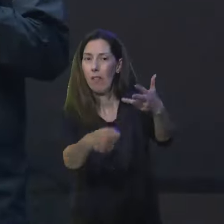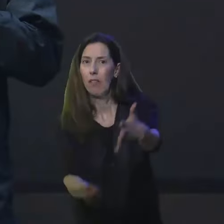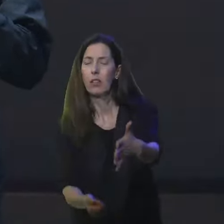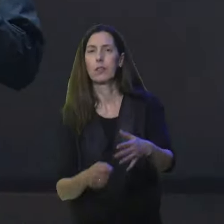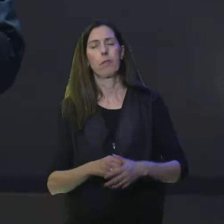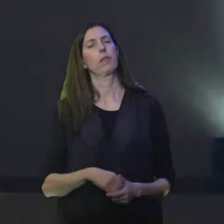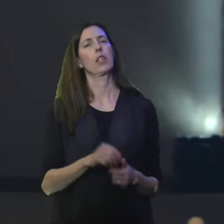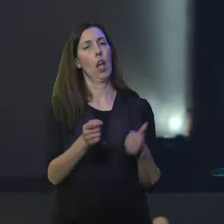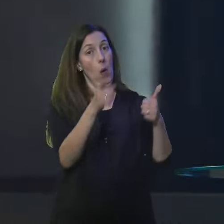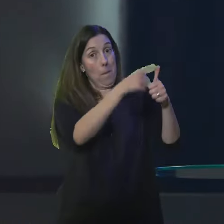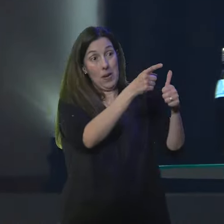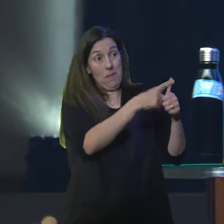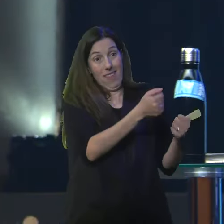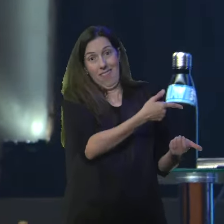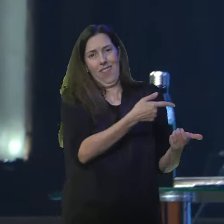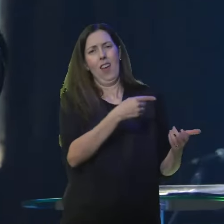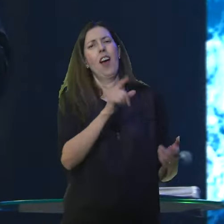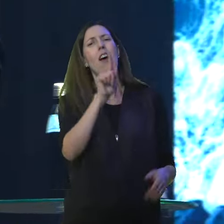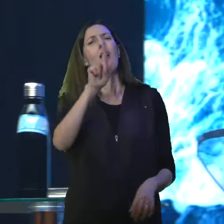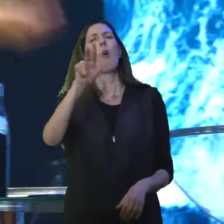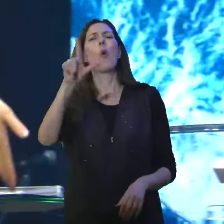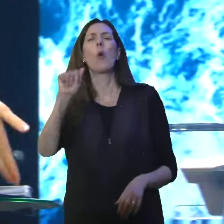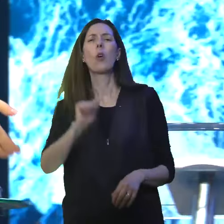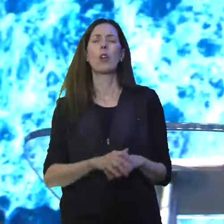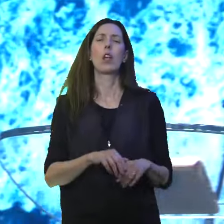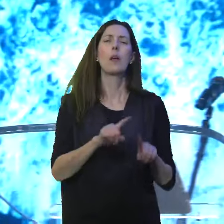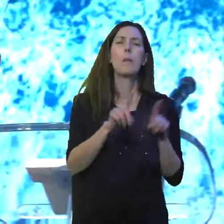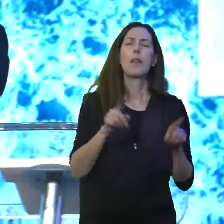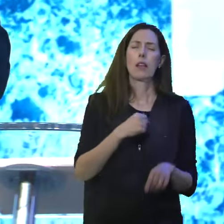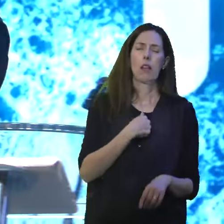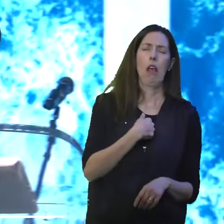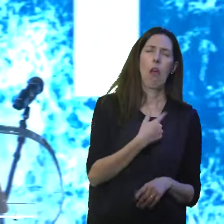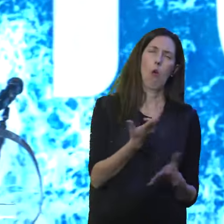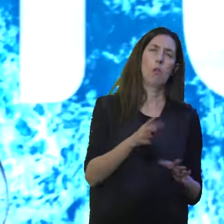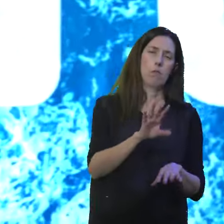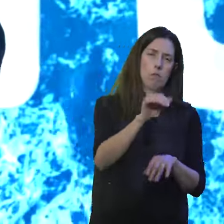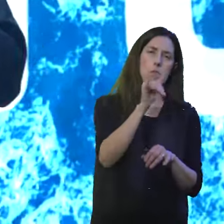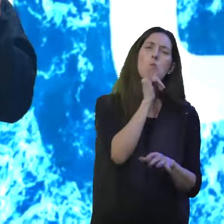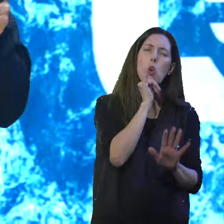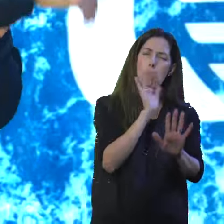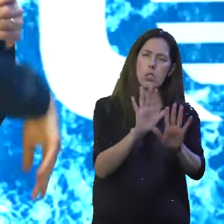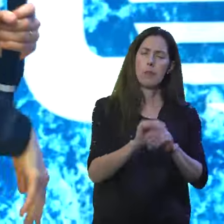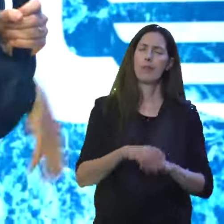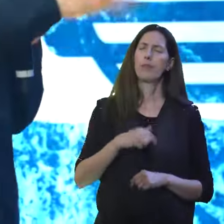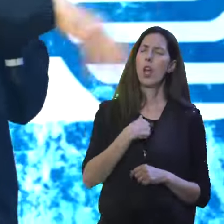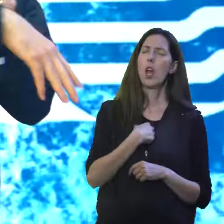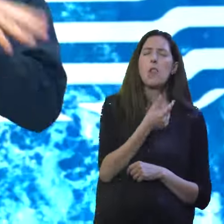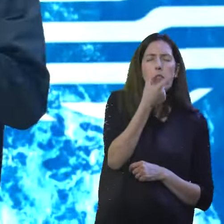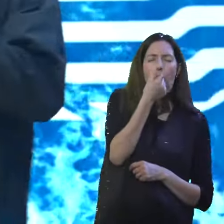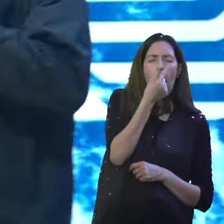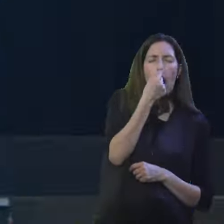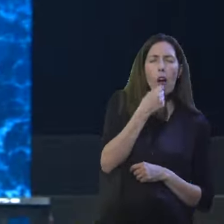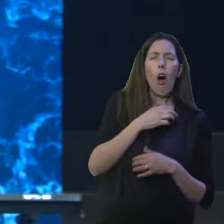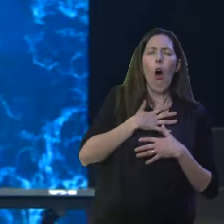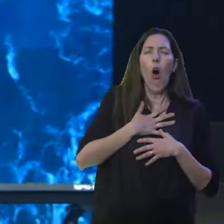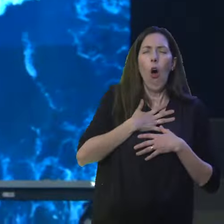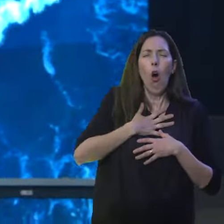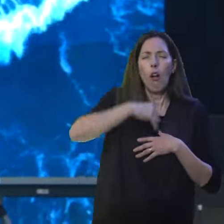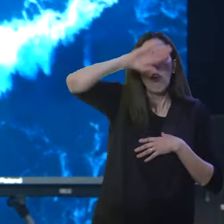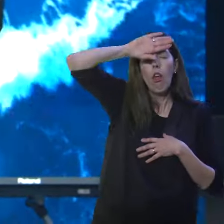assim, você está com gripe. O sintoma é a tosse, é a febre. Mas a febre e a tosse não são a